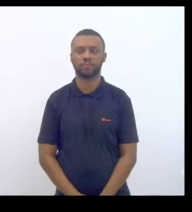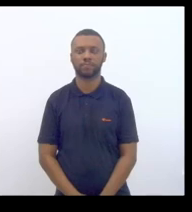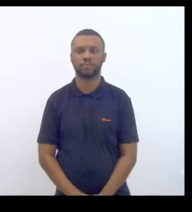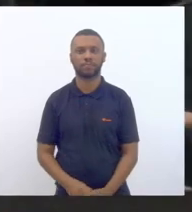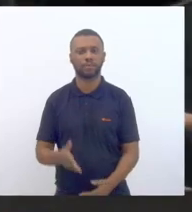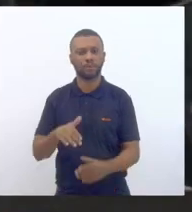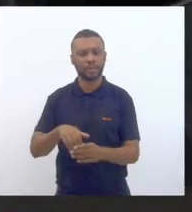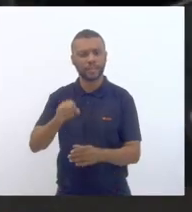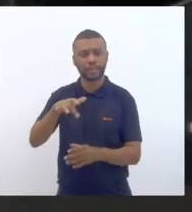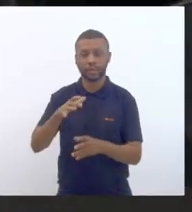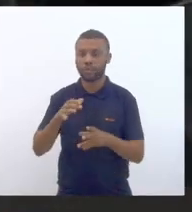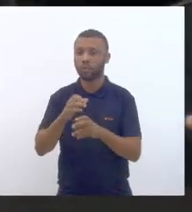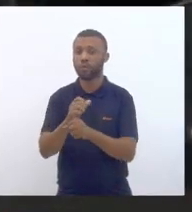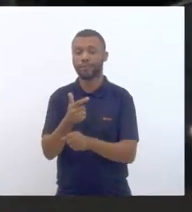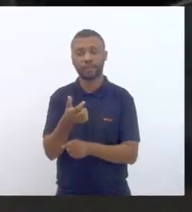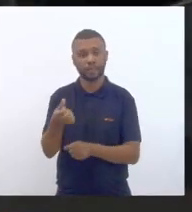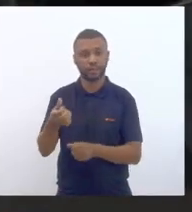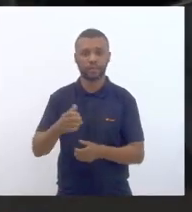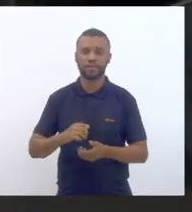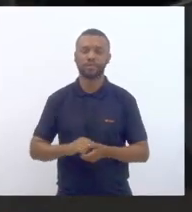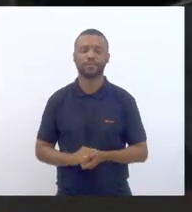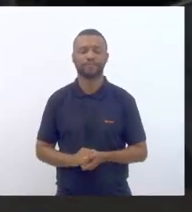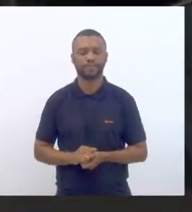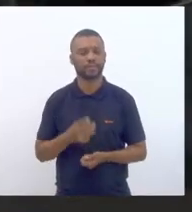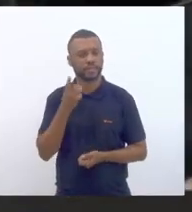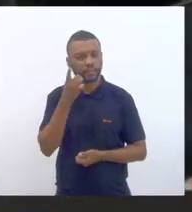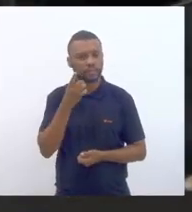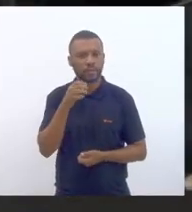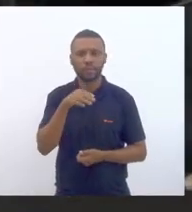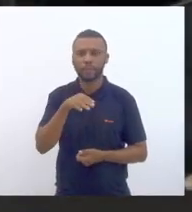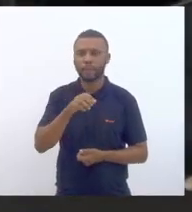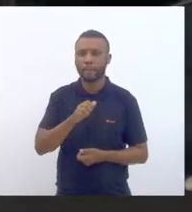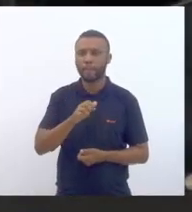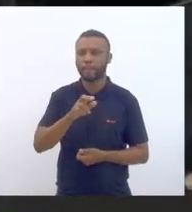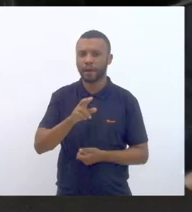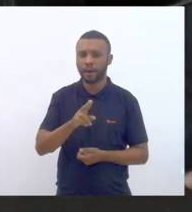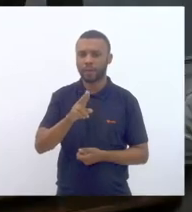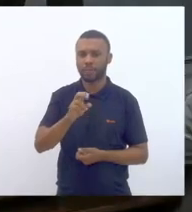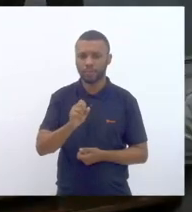Vota sim, 26. Deputado Marcos Miller.